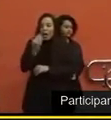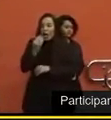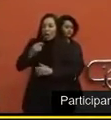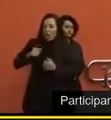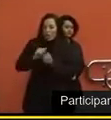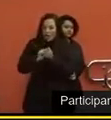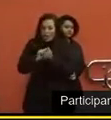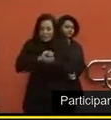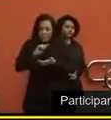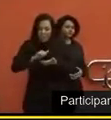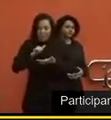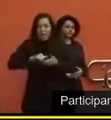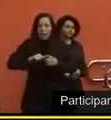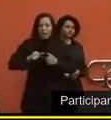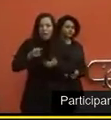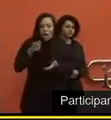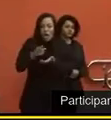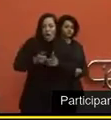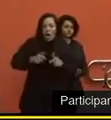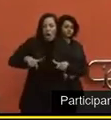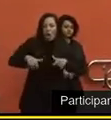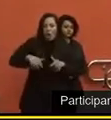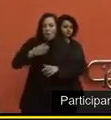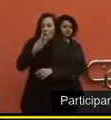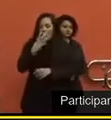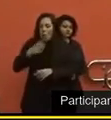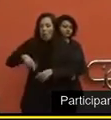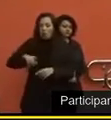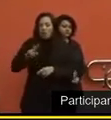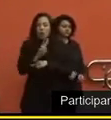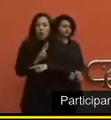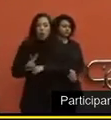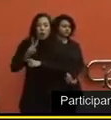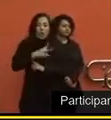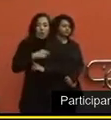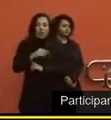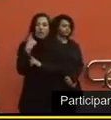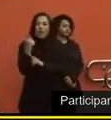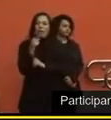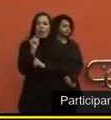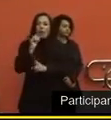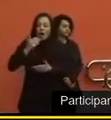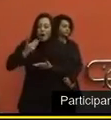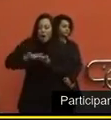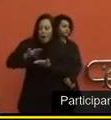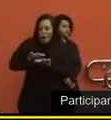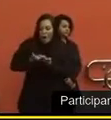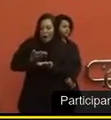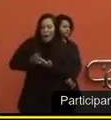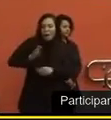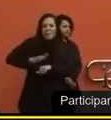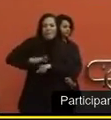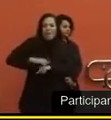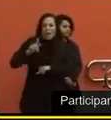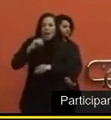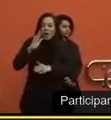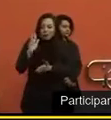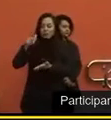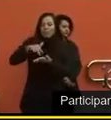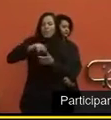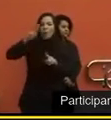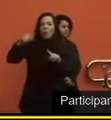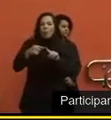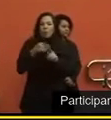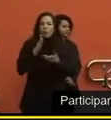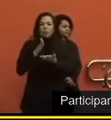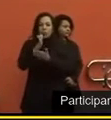lavar louça, fazer compras, passear com o cachorro, cuidar dos filhos, tudo para que nos mantivéssemos estudando e firmes no propósito da